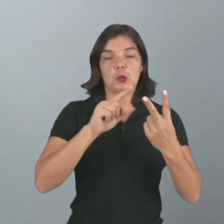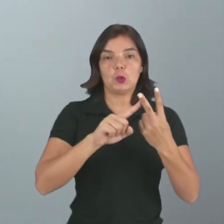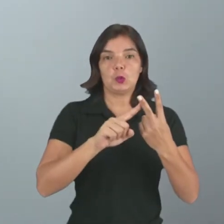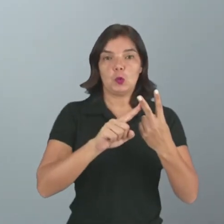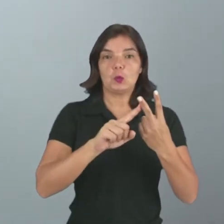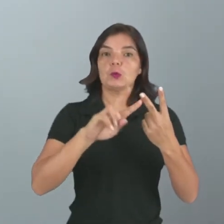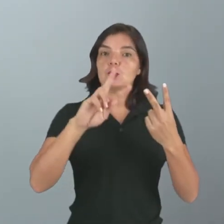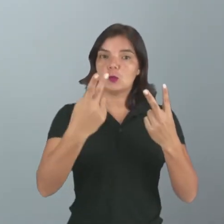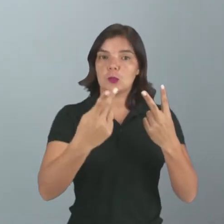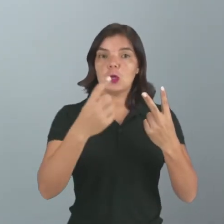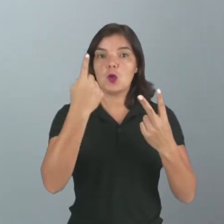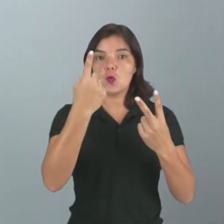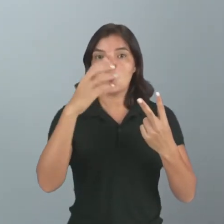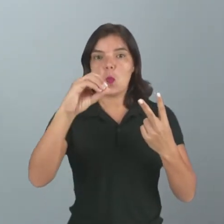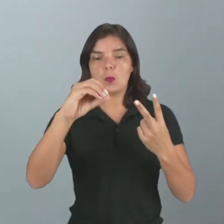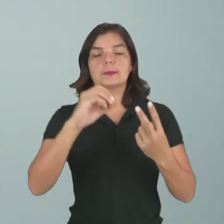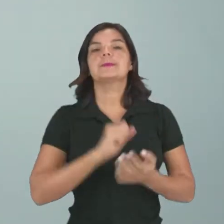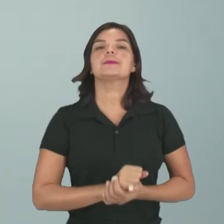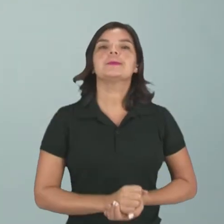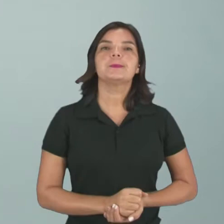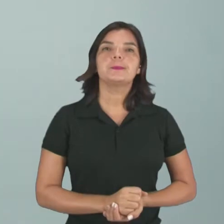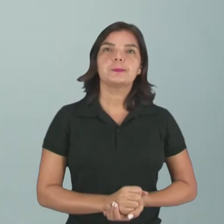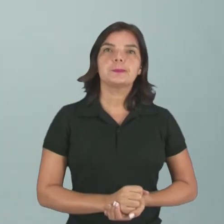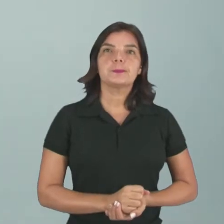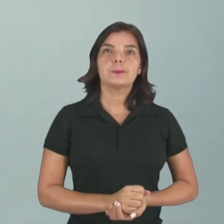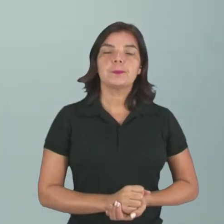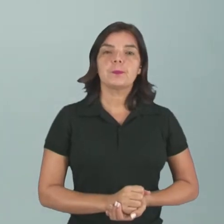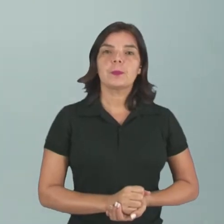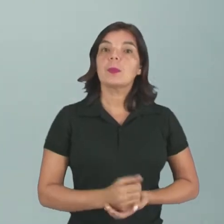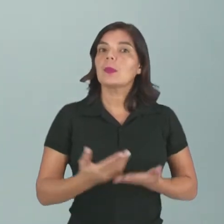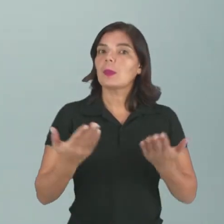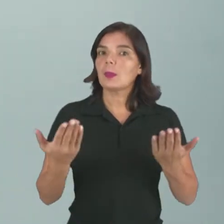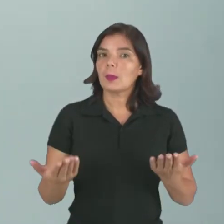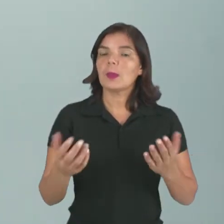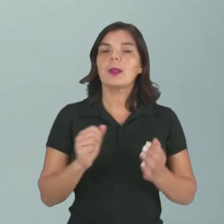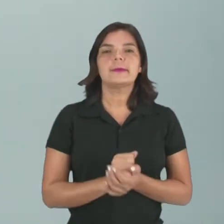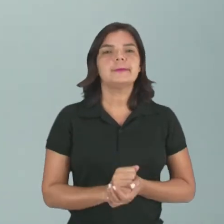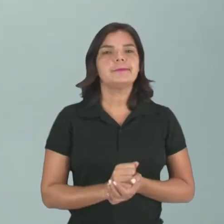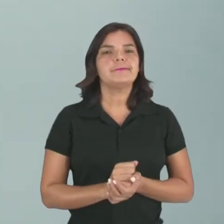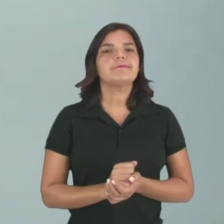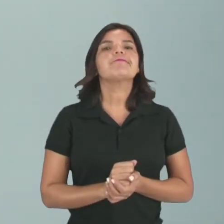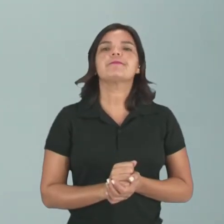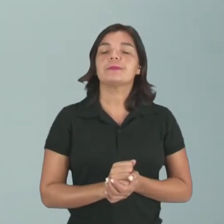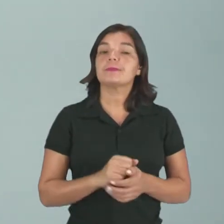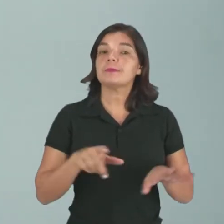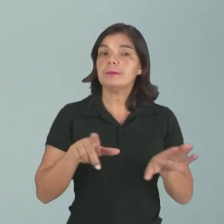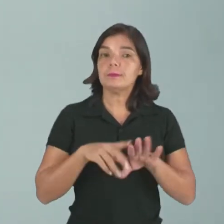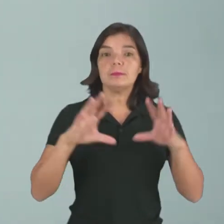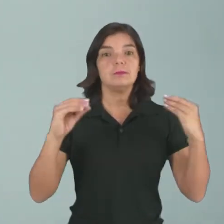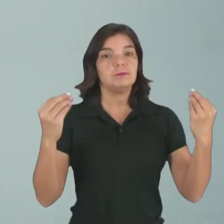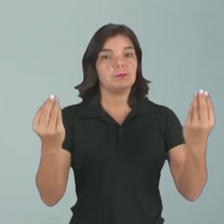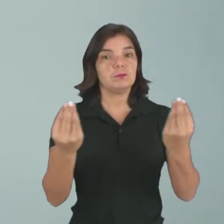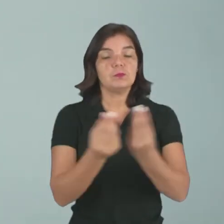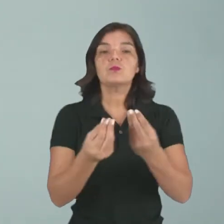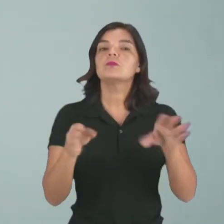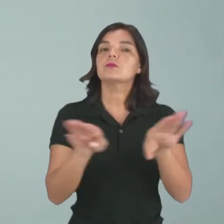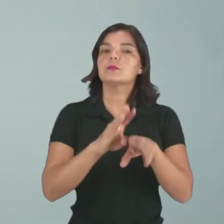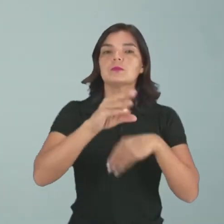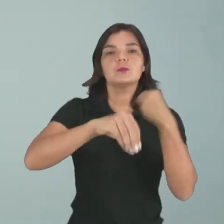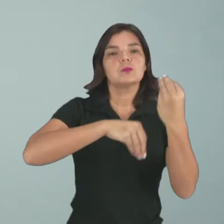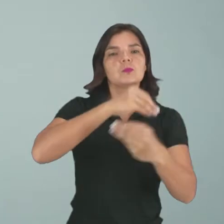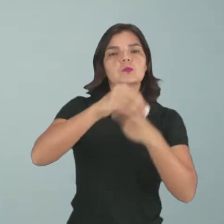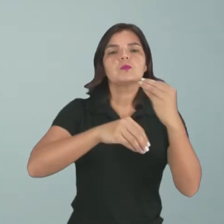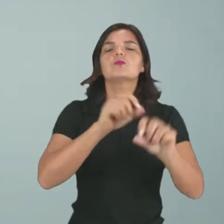um átomo de oxigênio. E aqui, além das substâncias, a gente também tem o caso das misturas. O que são